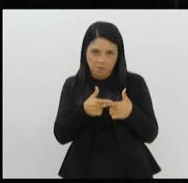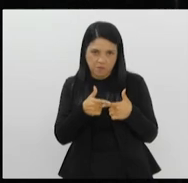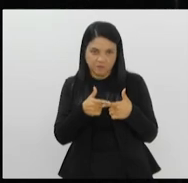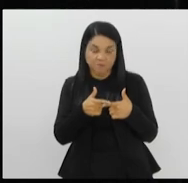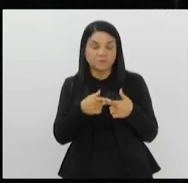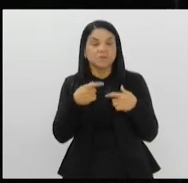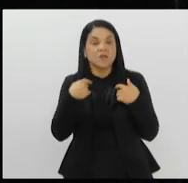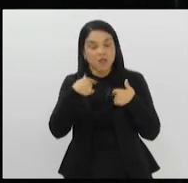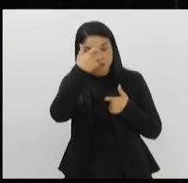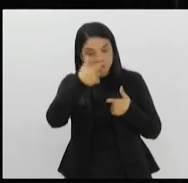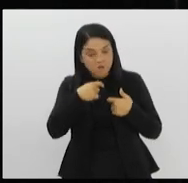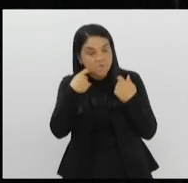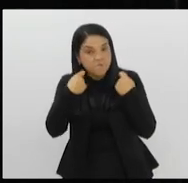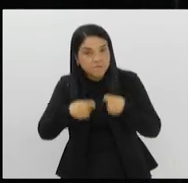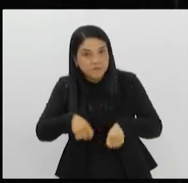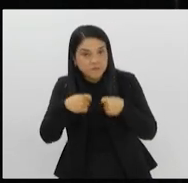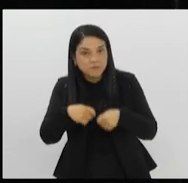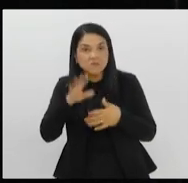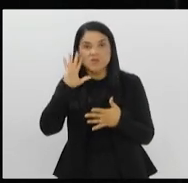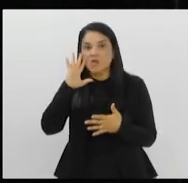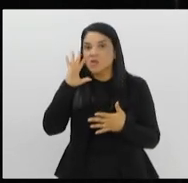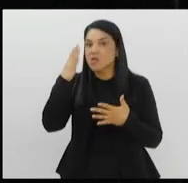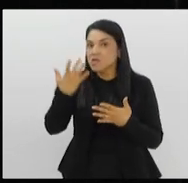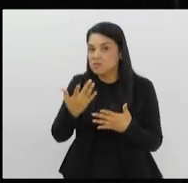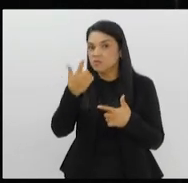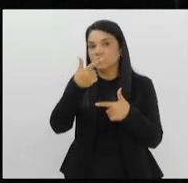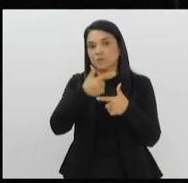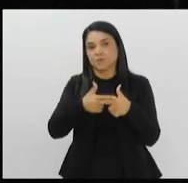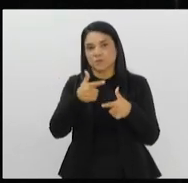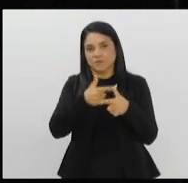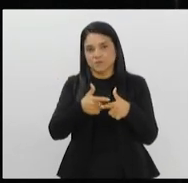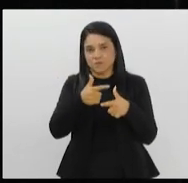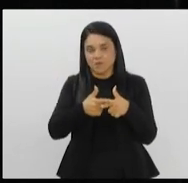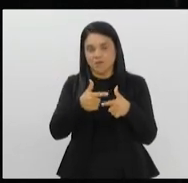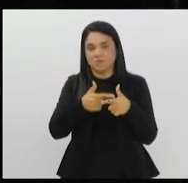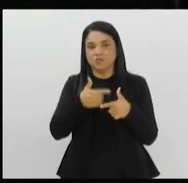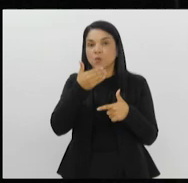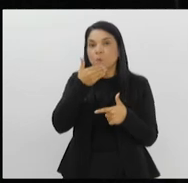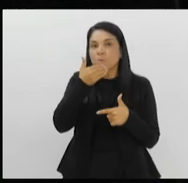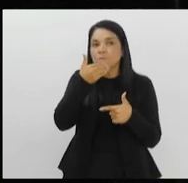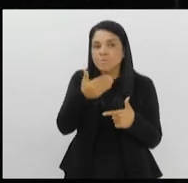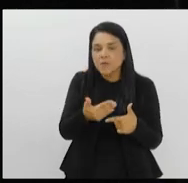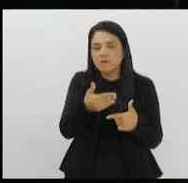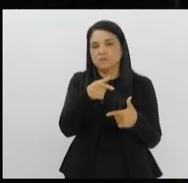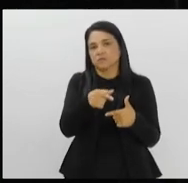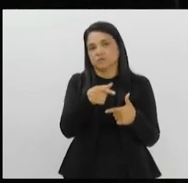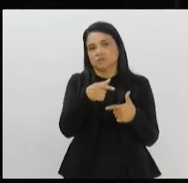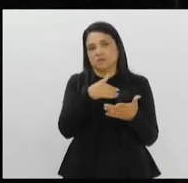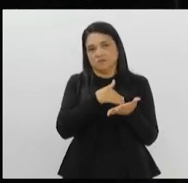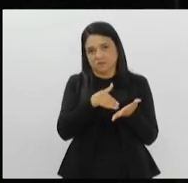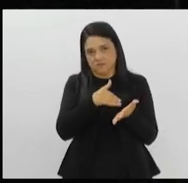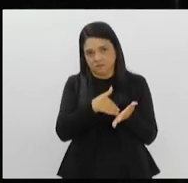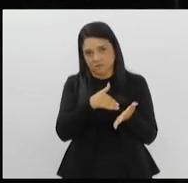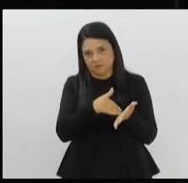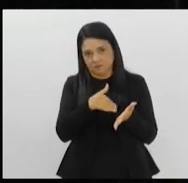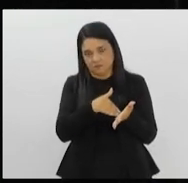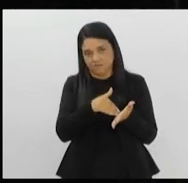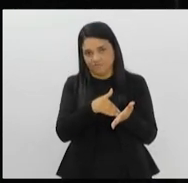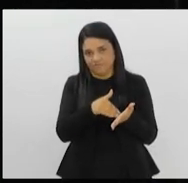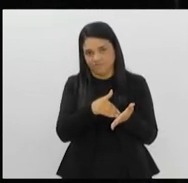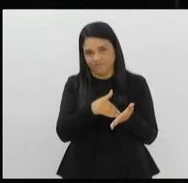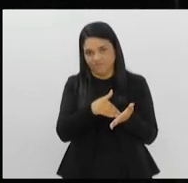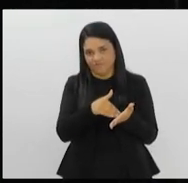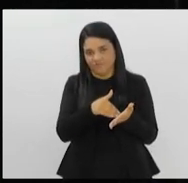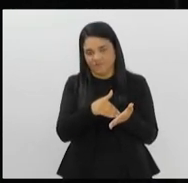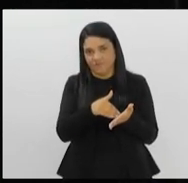Eu preciso que sejam resolvidos os problemas que eu levo às secretarias, porque não é para